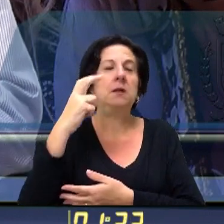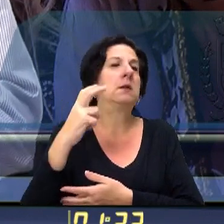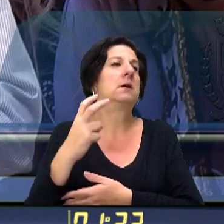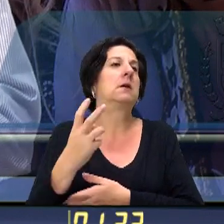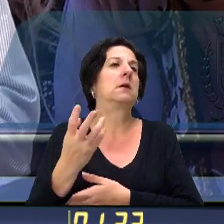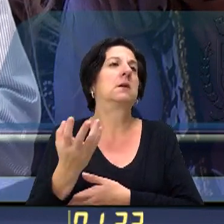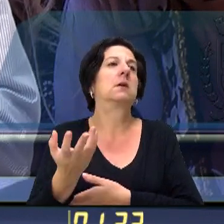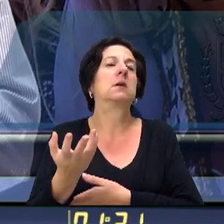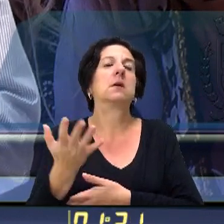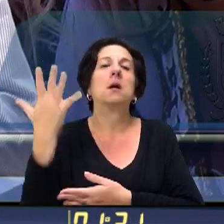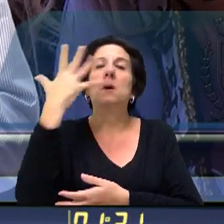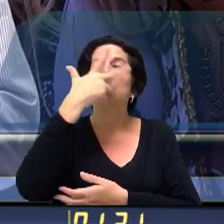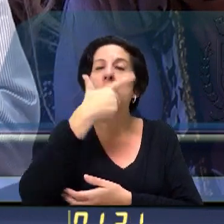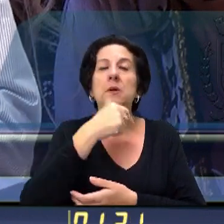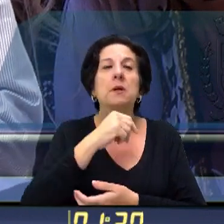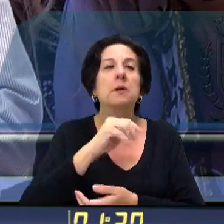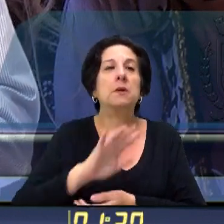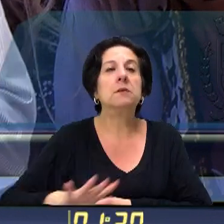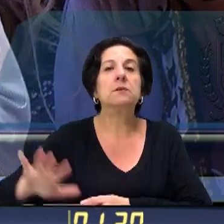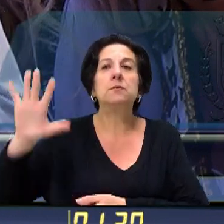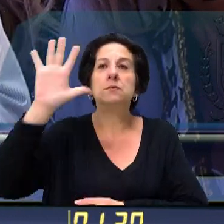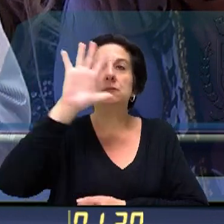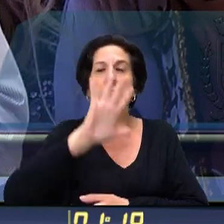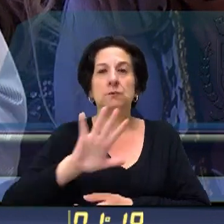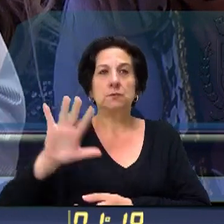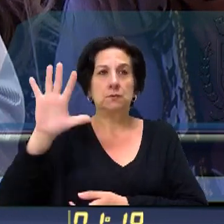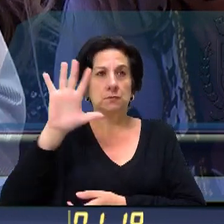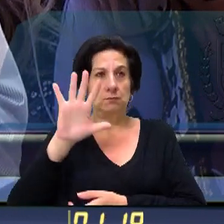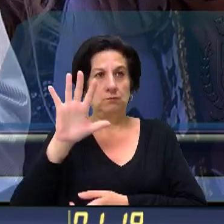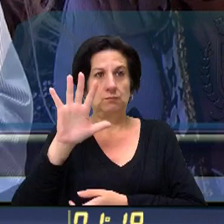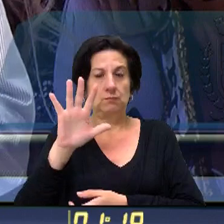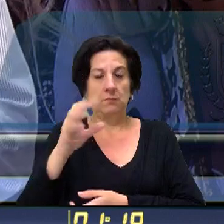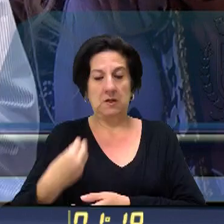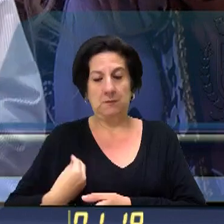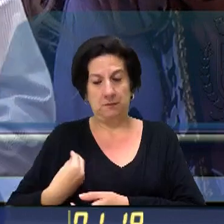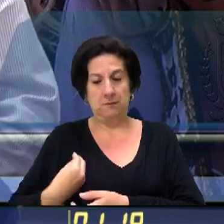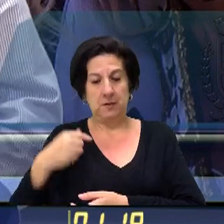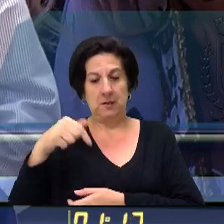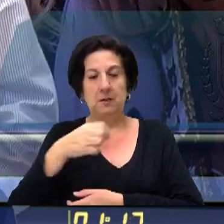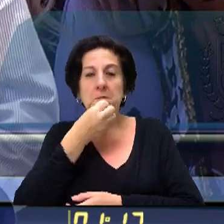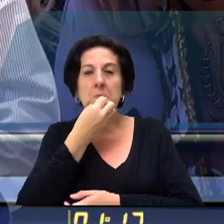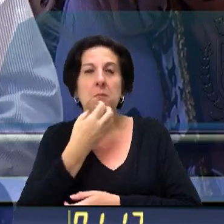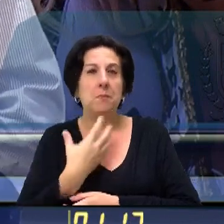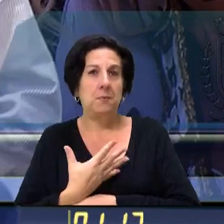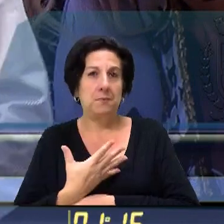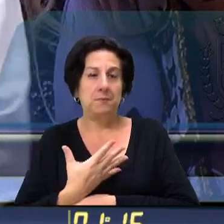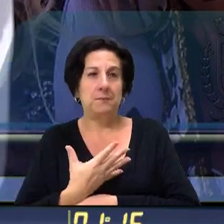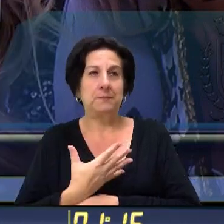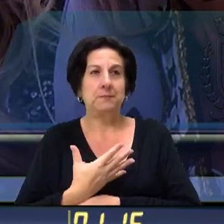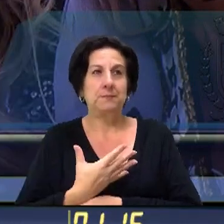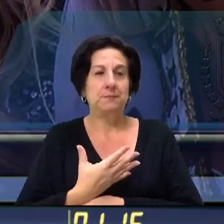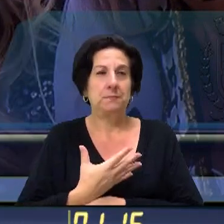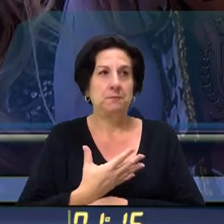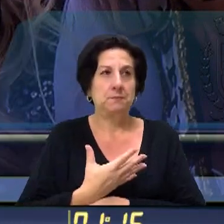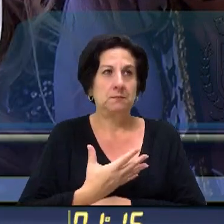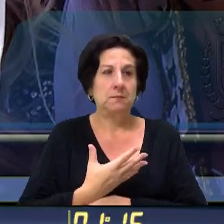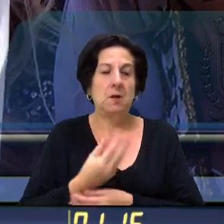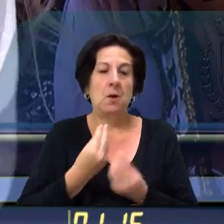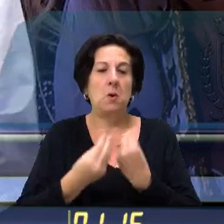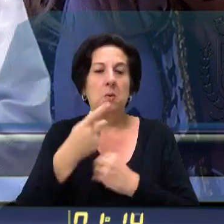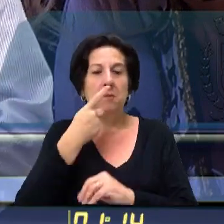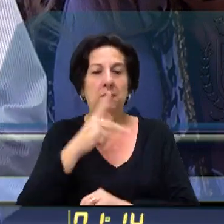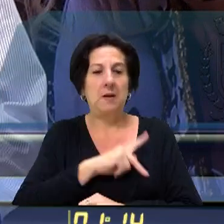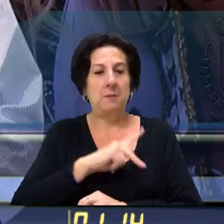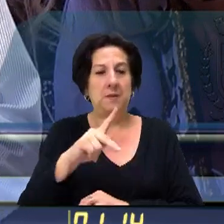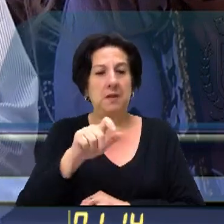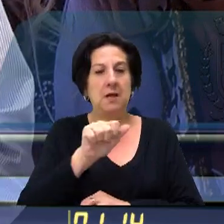belo cenário a nível nacional. Viver aqui é bom demais. E como diz o